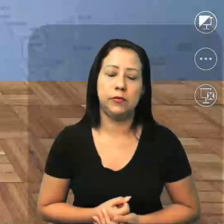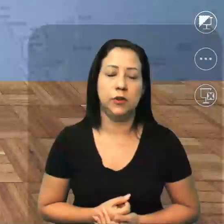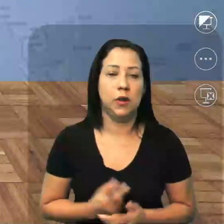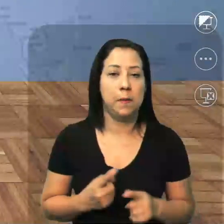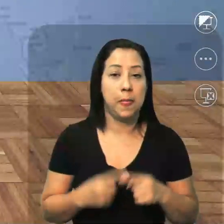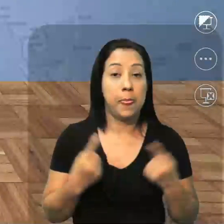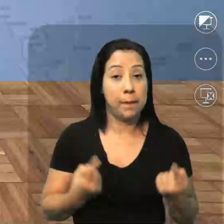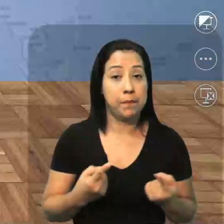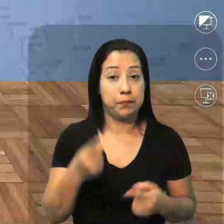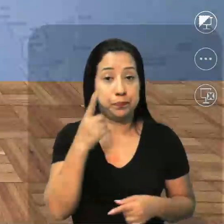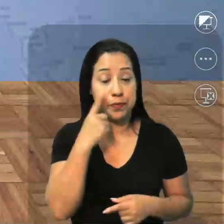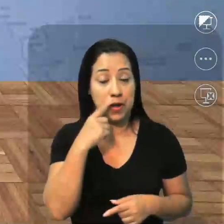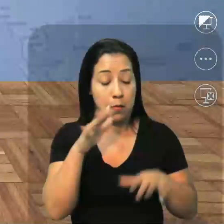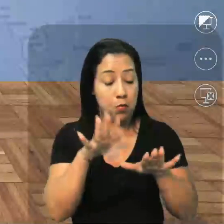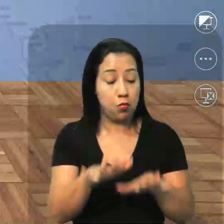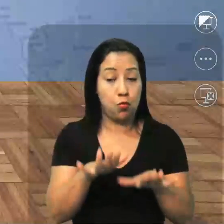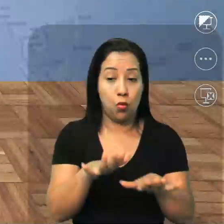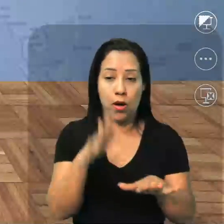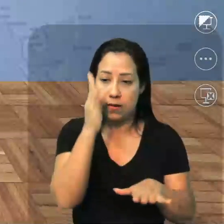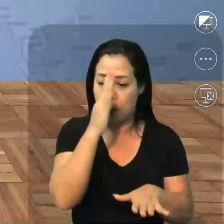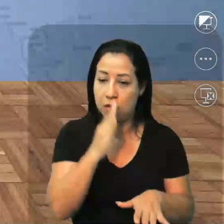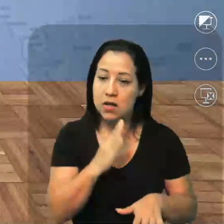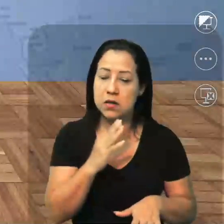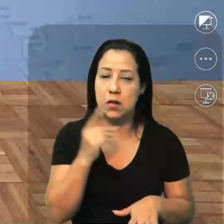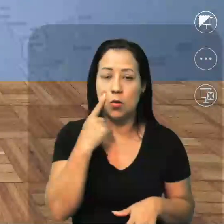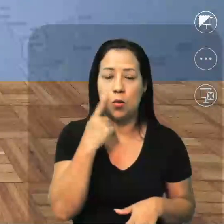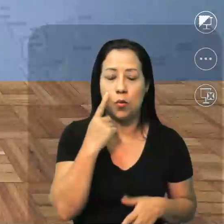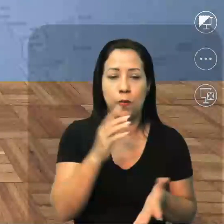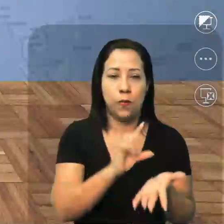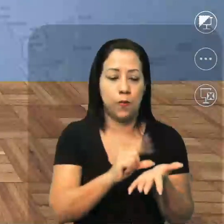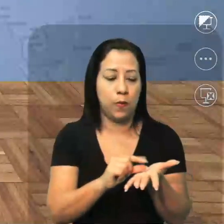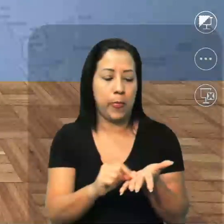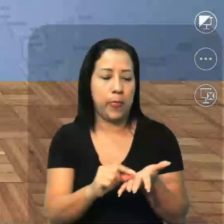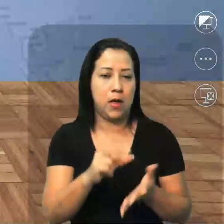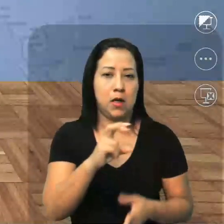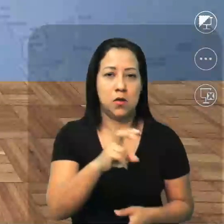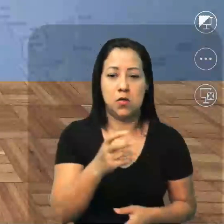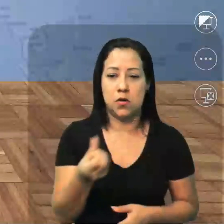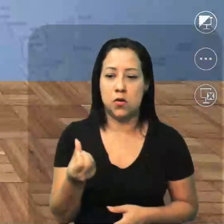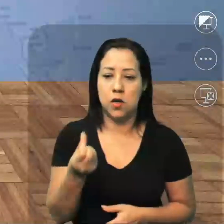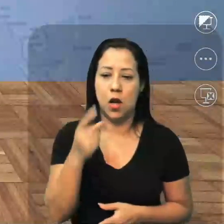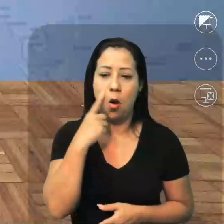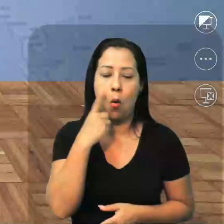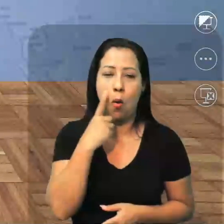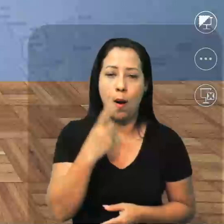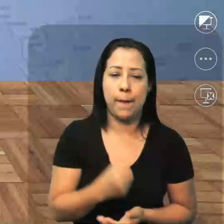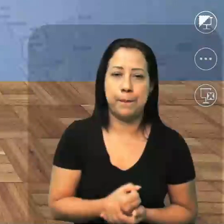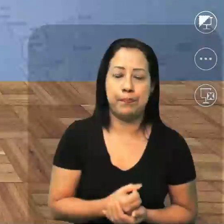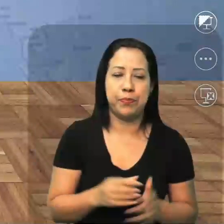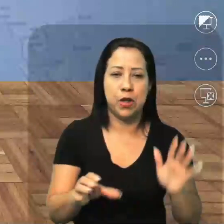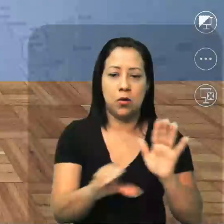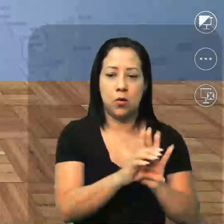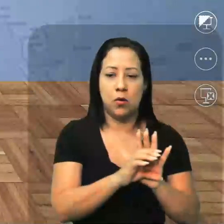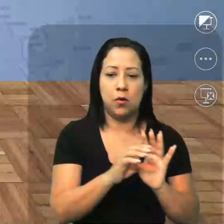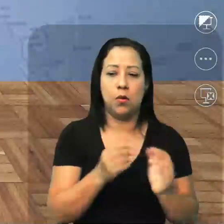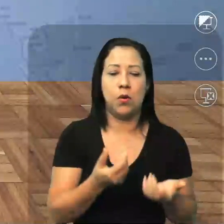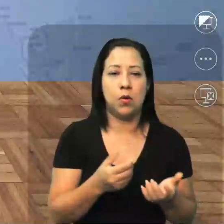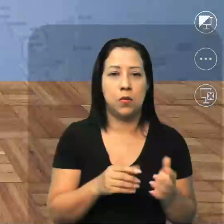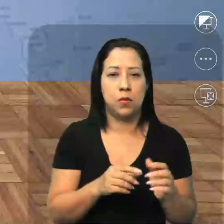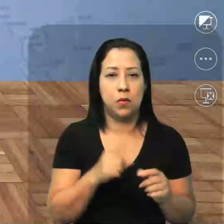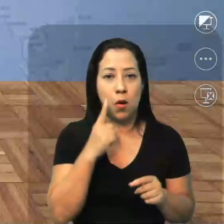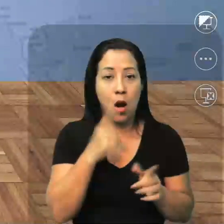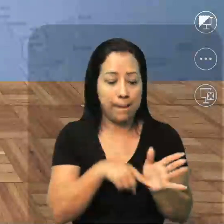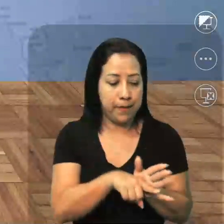Mas vamos ficar no Brasil. Veja o artigo 5 e o artigo 6 da Constituição. Olhe na nossa Constituição. É só botar no Google, você vê